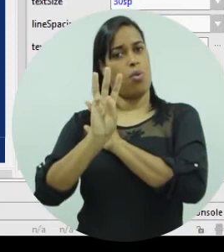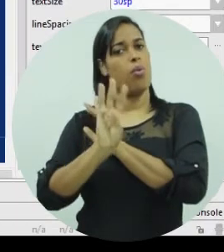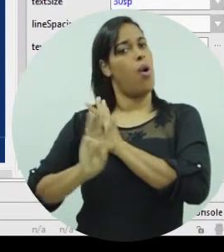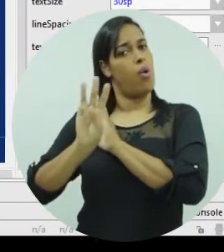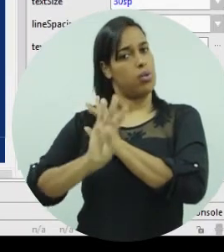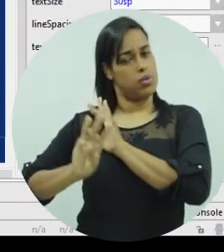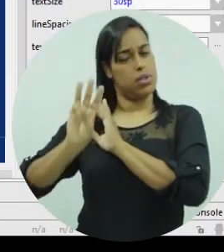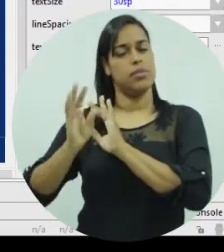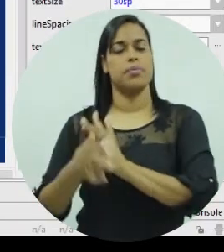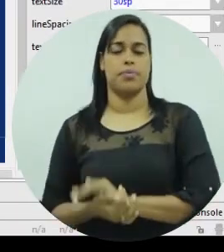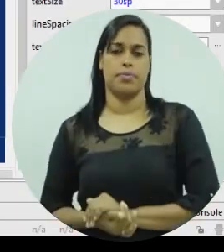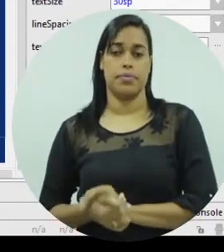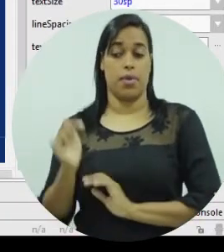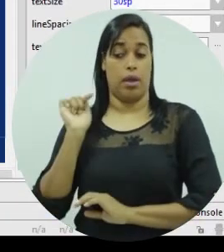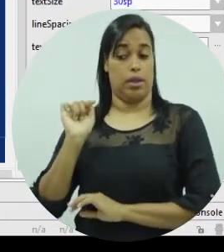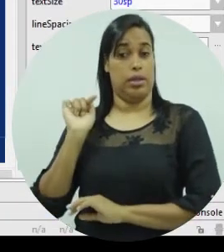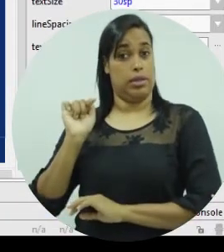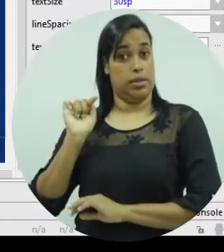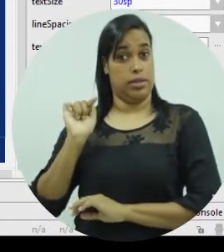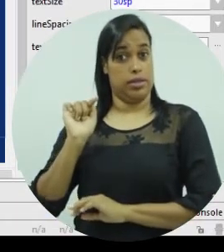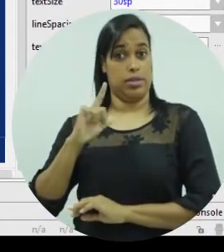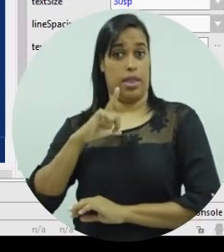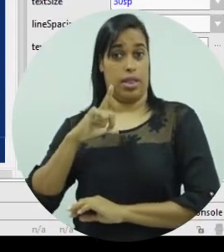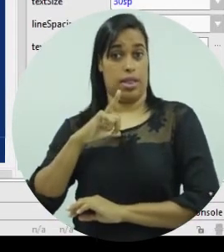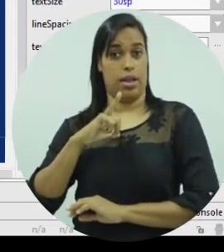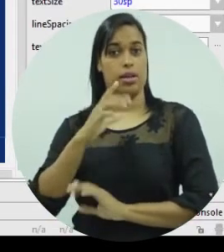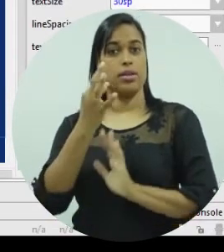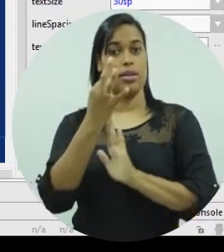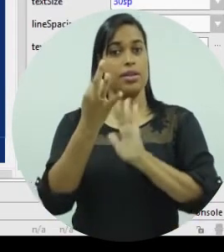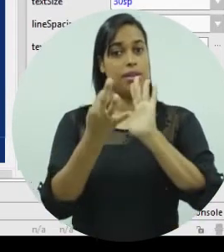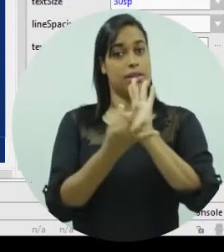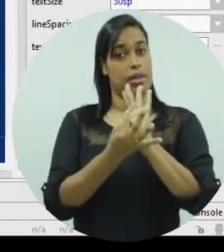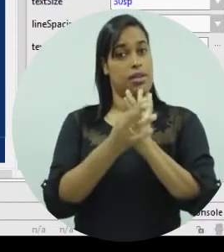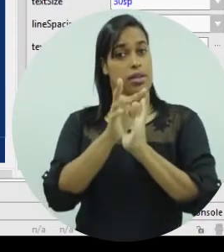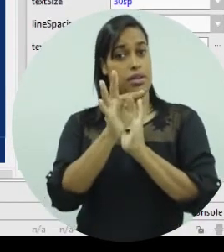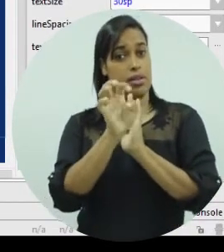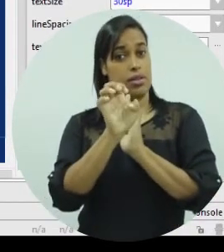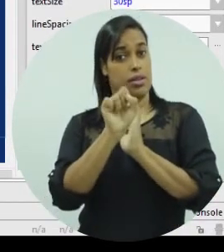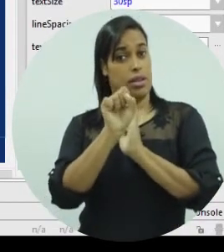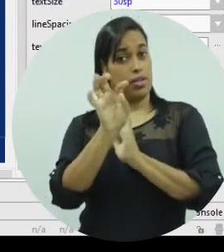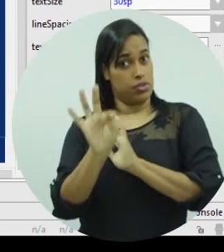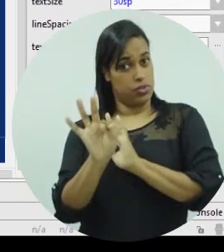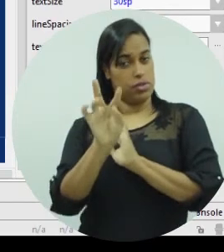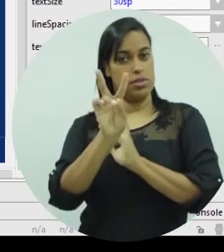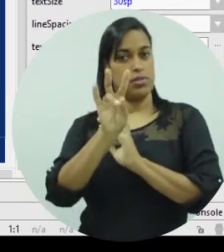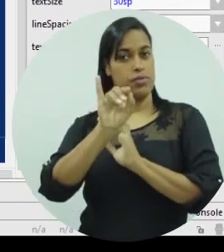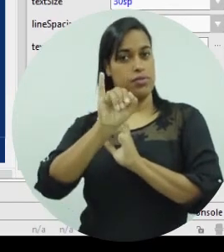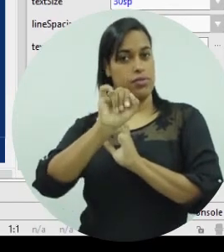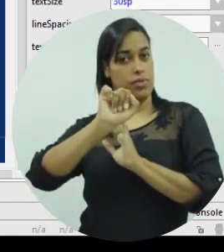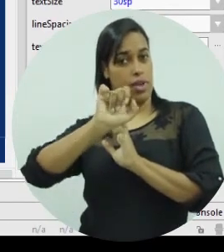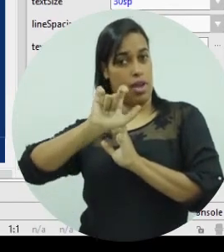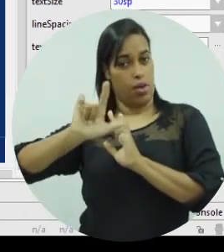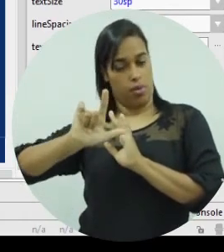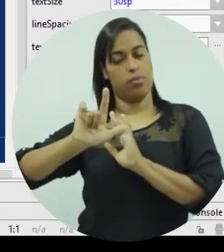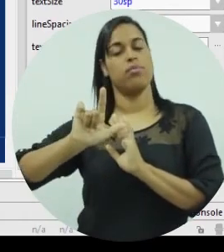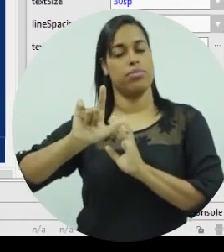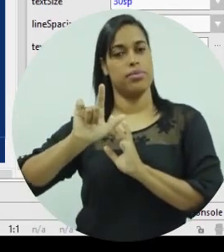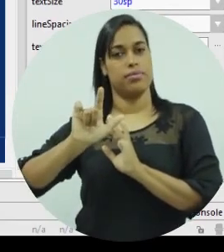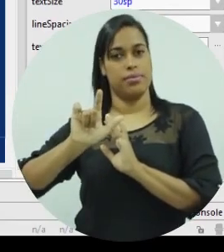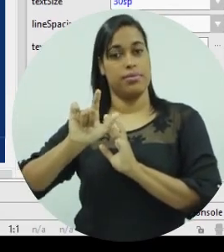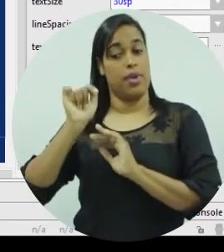World. Esse elemento é chamado de TextView. Ele exibe este